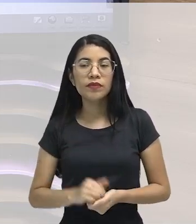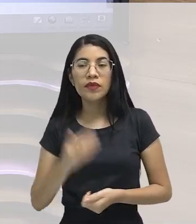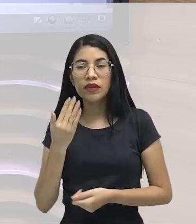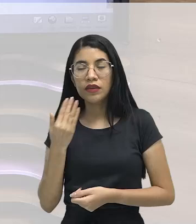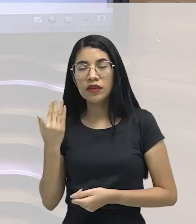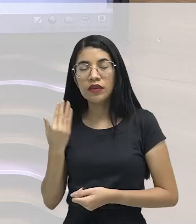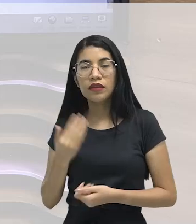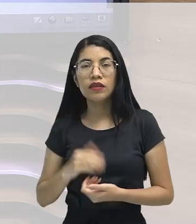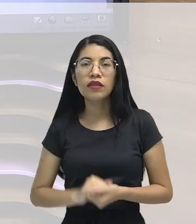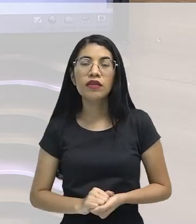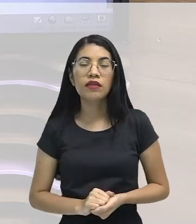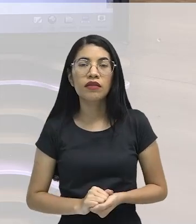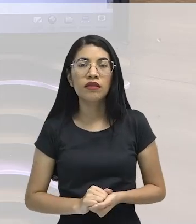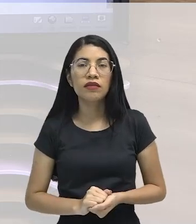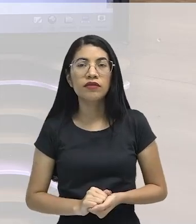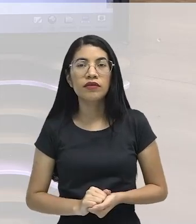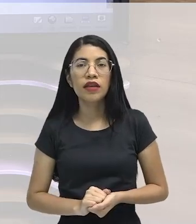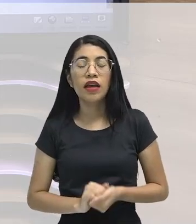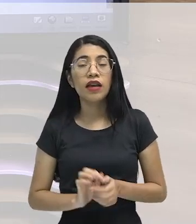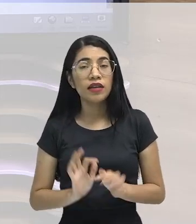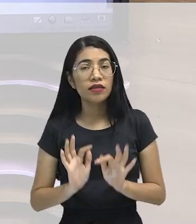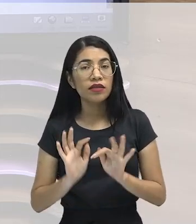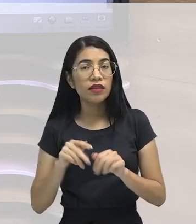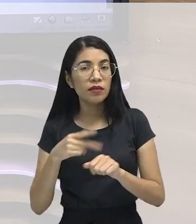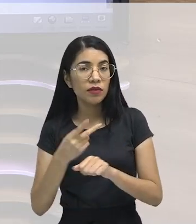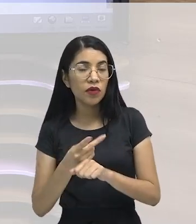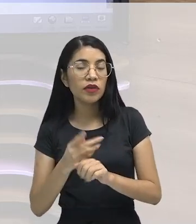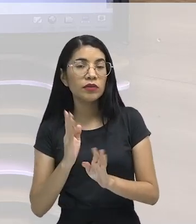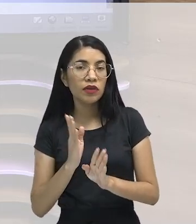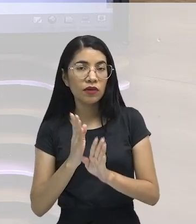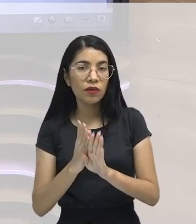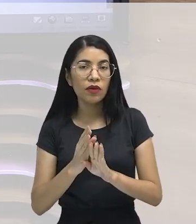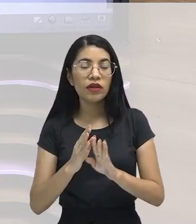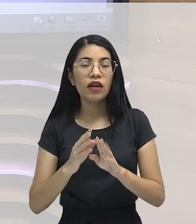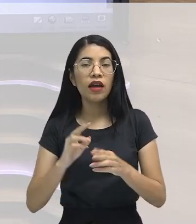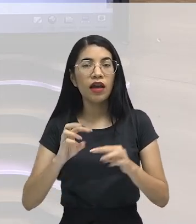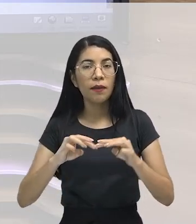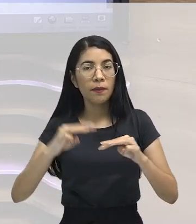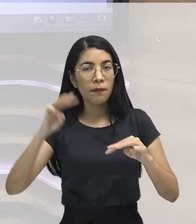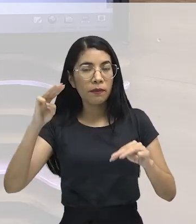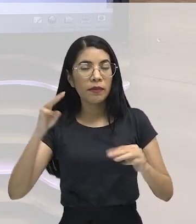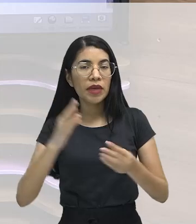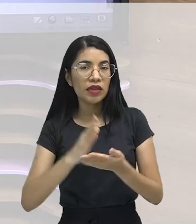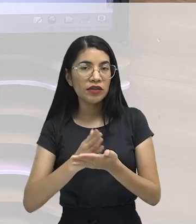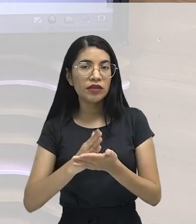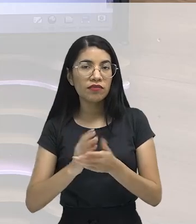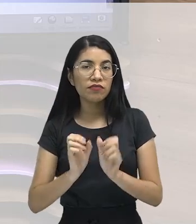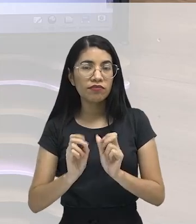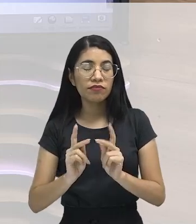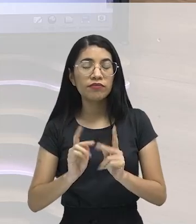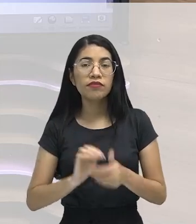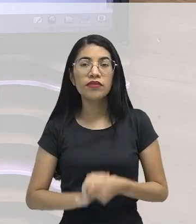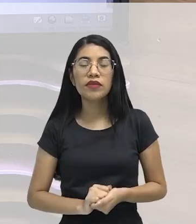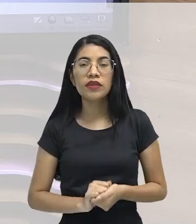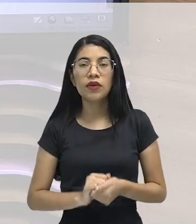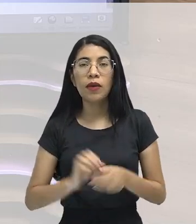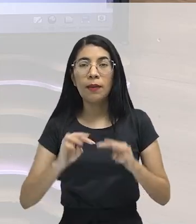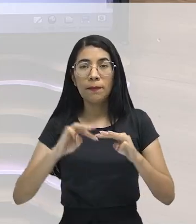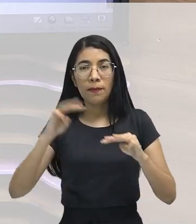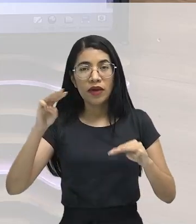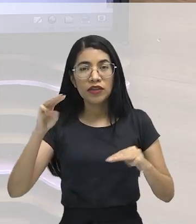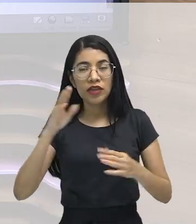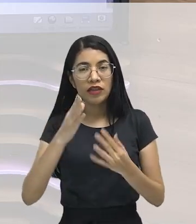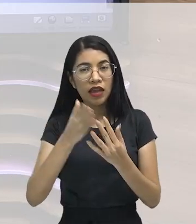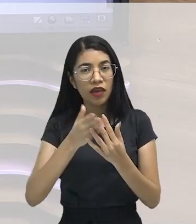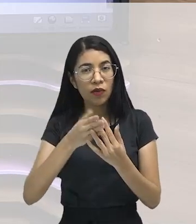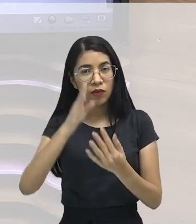meio, no centro, tá? Aí sim a gente vai determinar a mediana. Compreenderam? Mediana é o termo central.